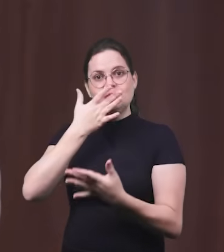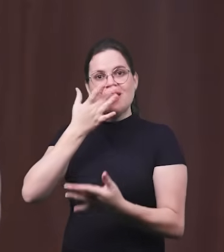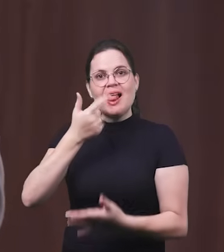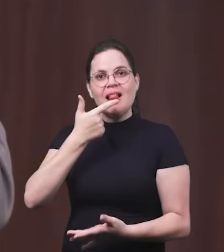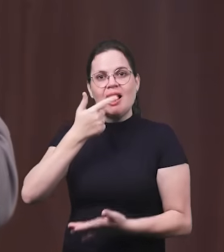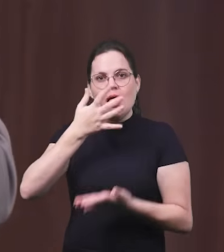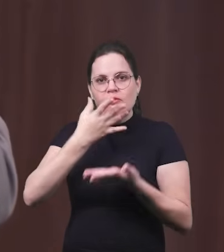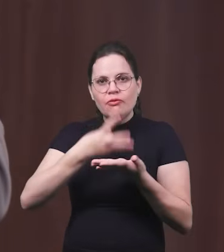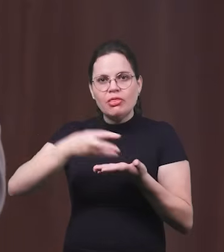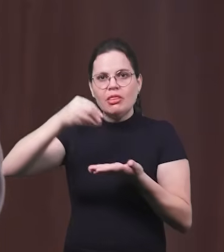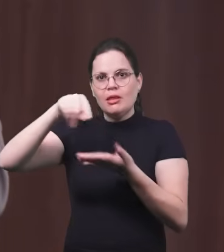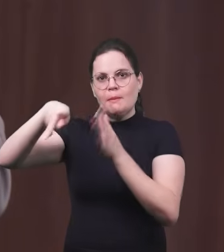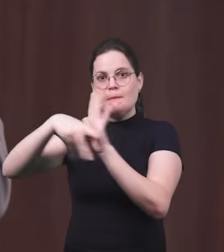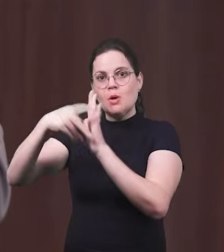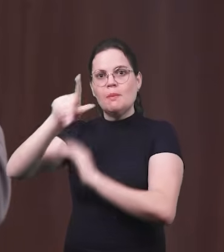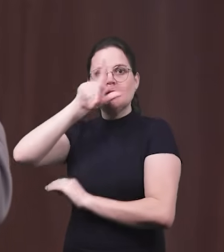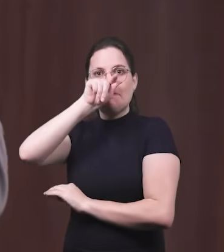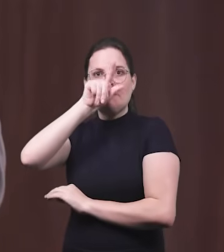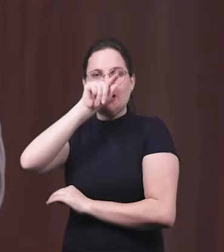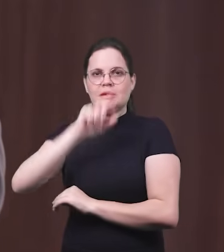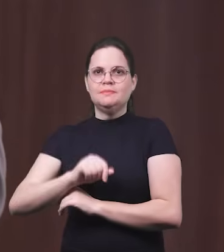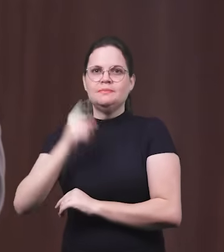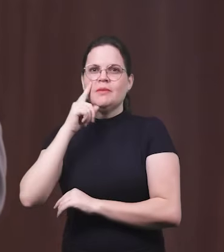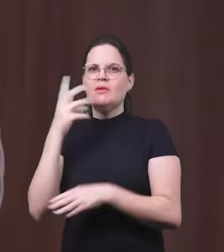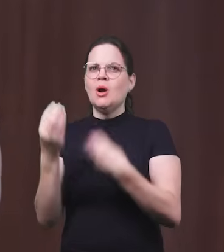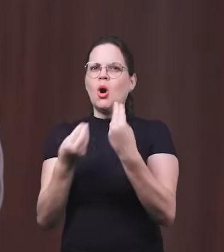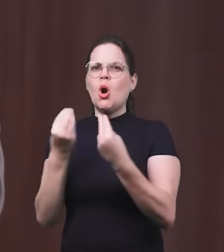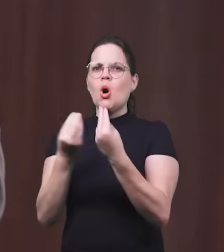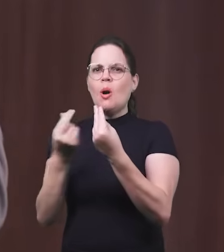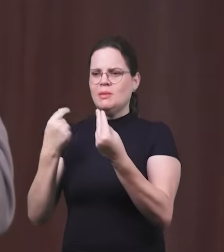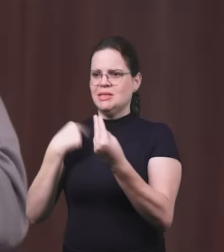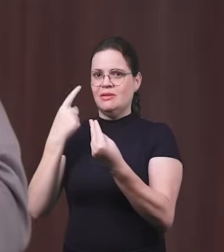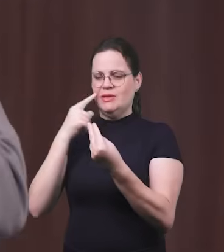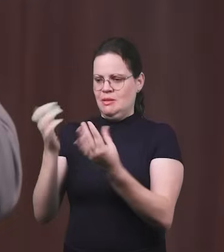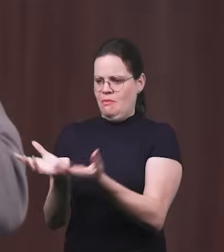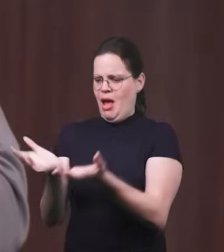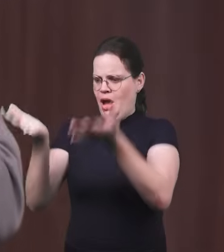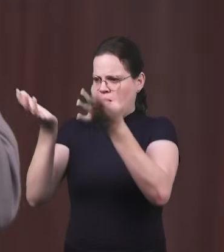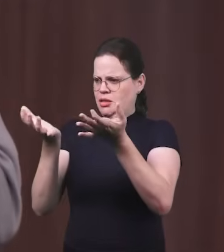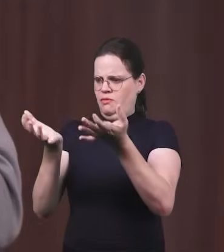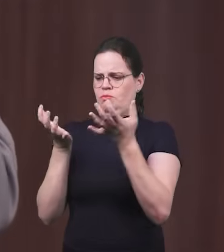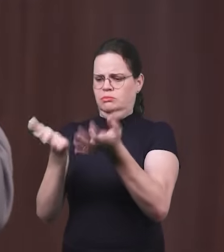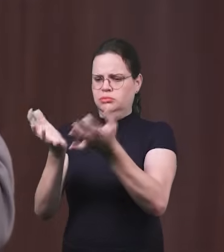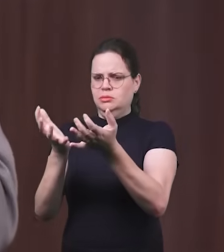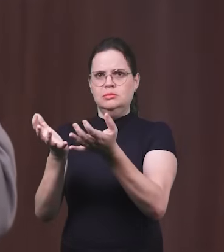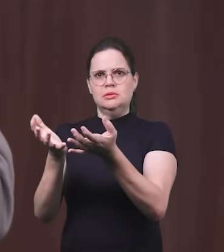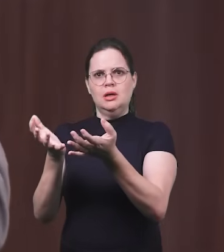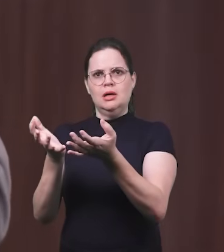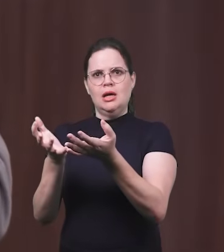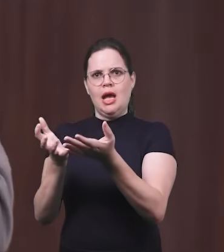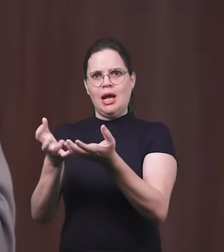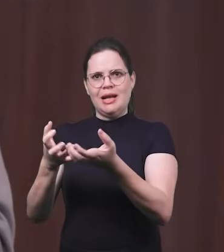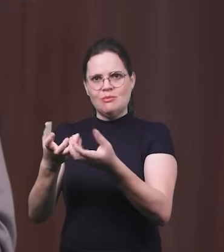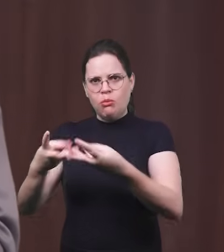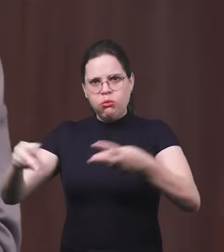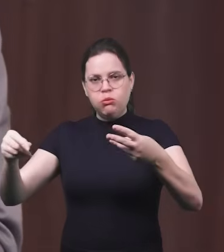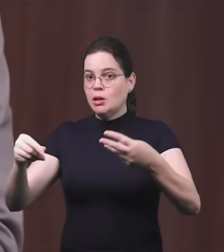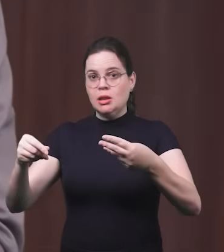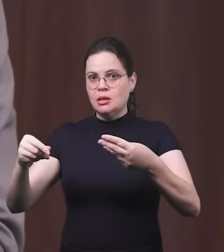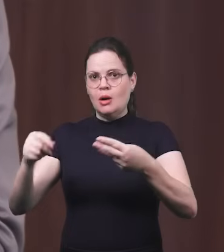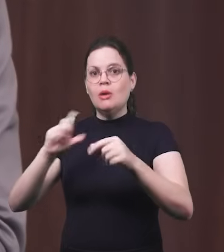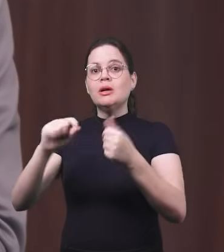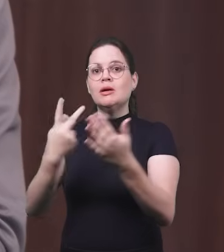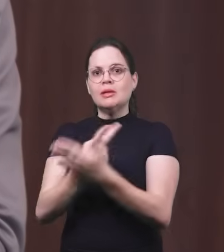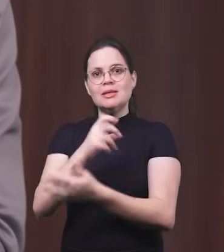só. Mas por que aqueles gravetos todos estão assim colados? Você pega aqueles que estão colados, você balança assim e não solta, não. É